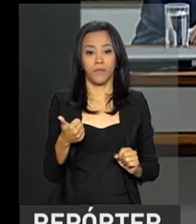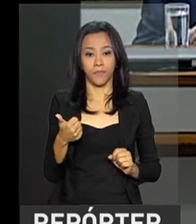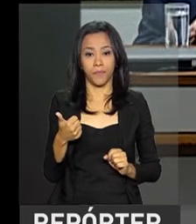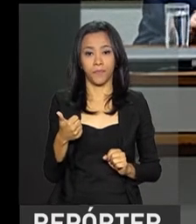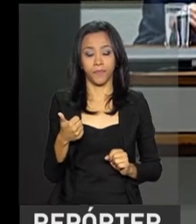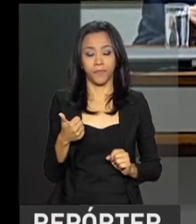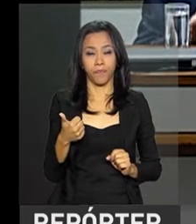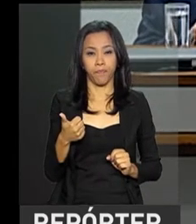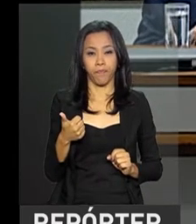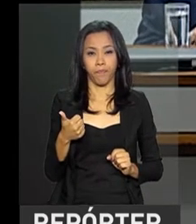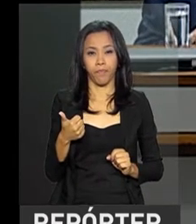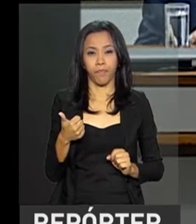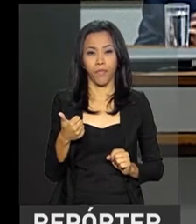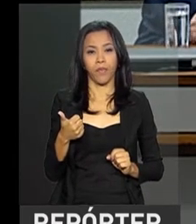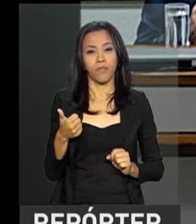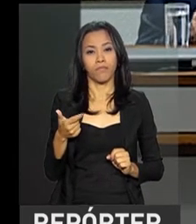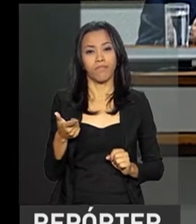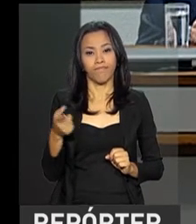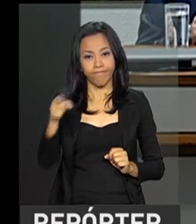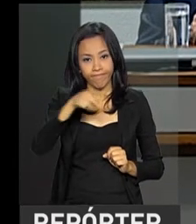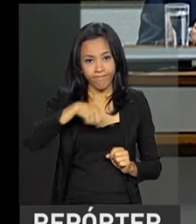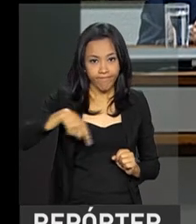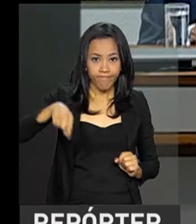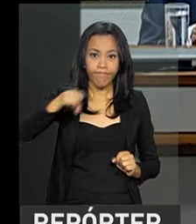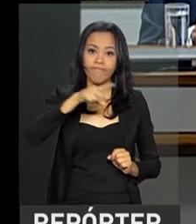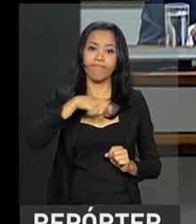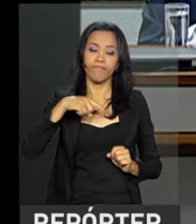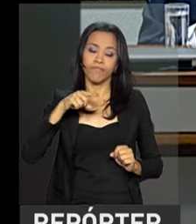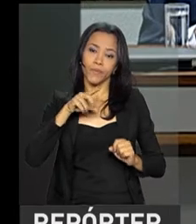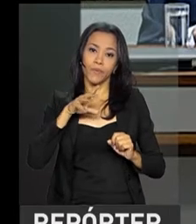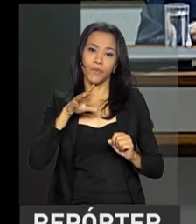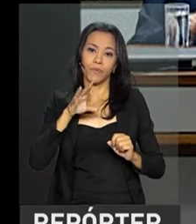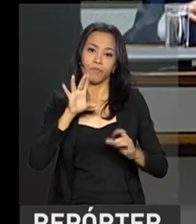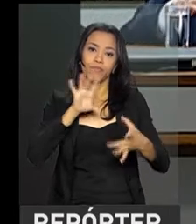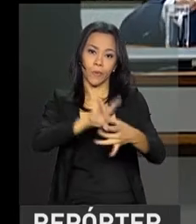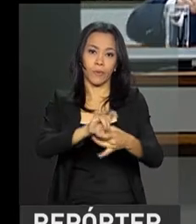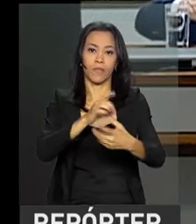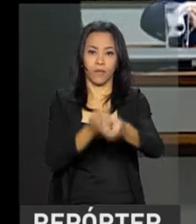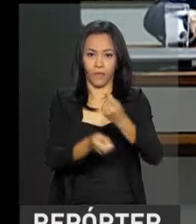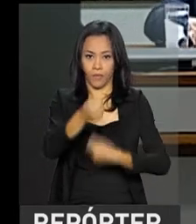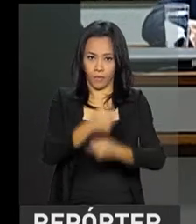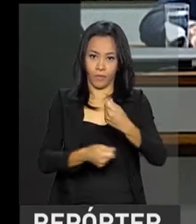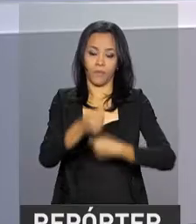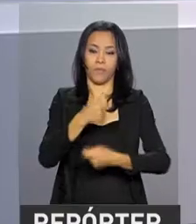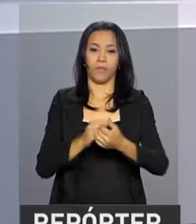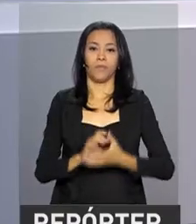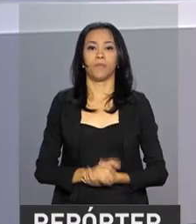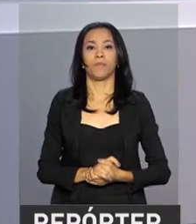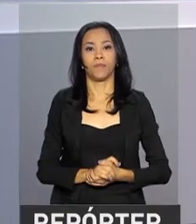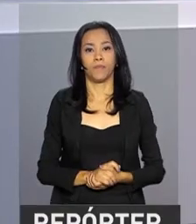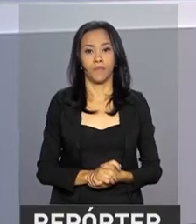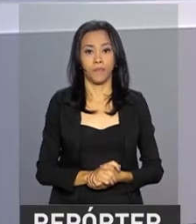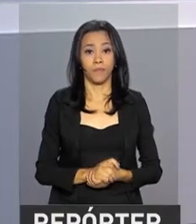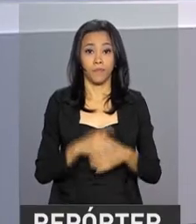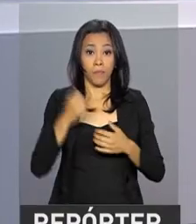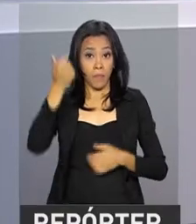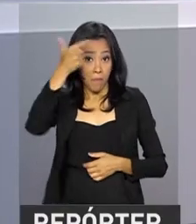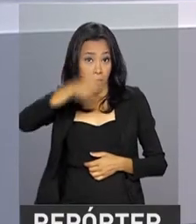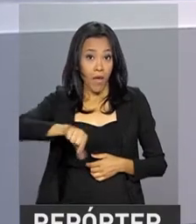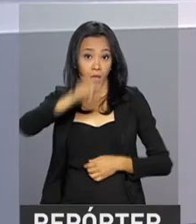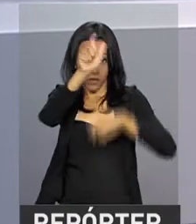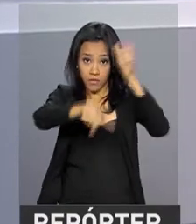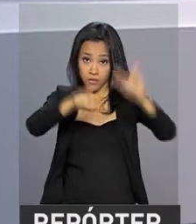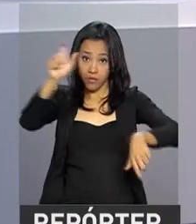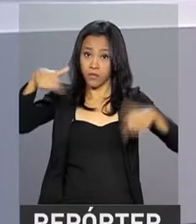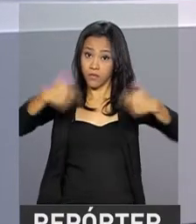das condições econômicas em geral mais trabalhadores